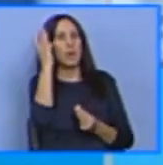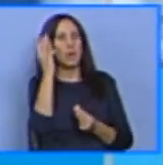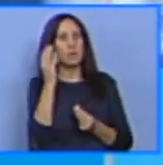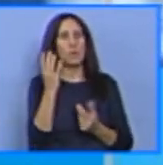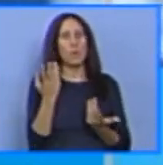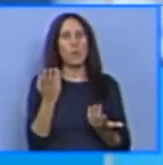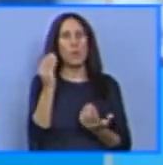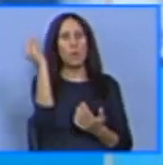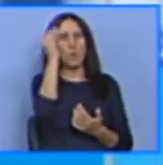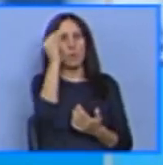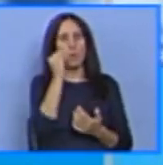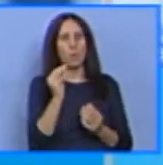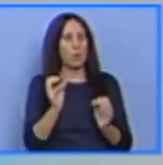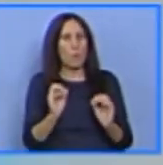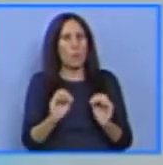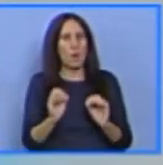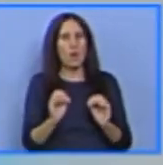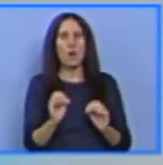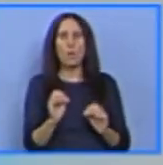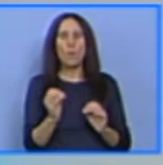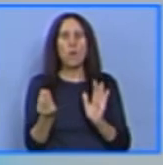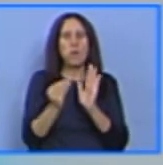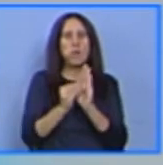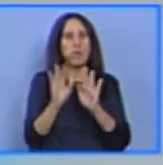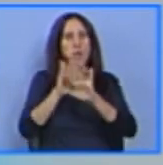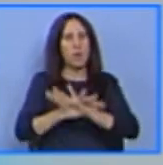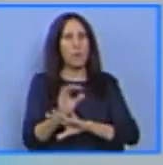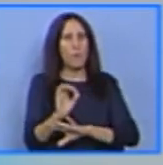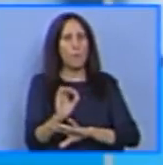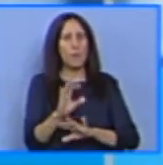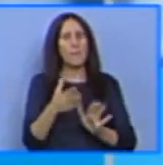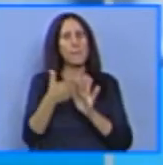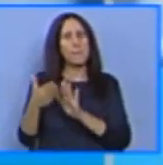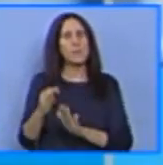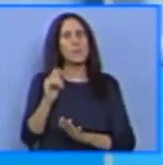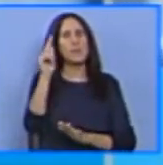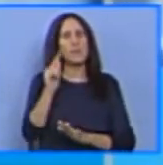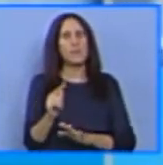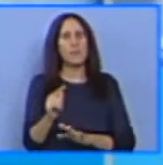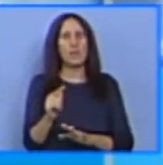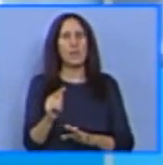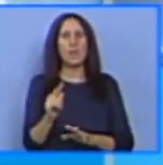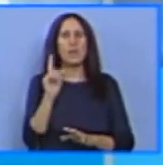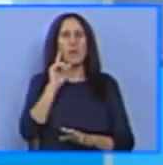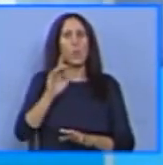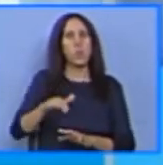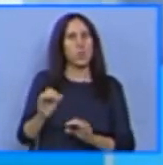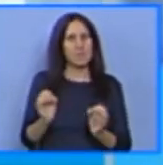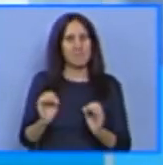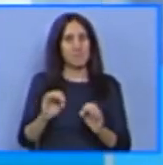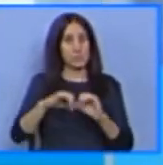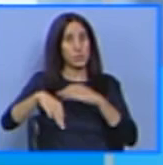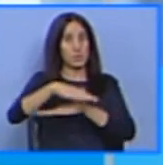intenção de uma fabricação, e também de que a fé não é algo irrelevante na sociedade